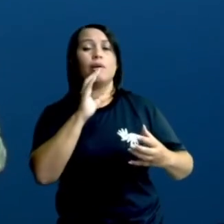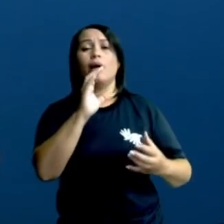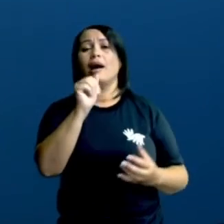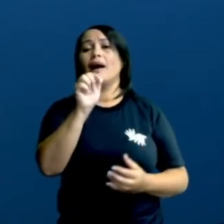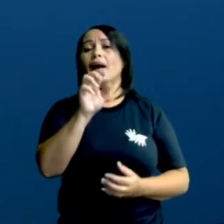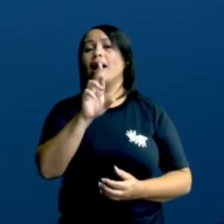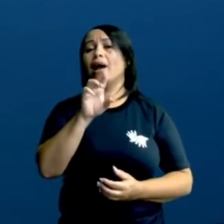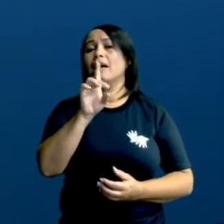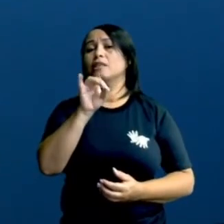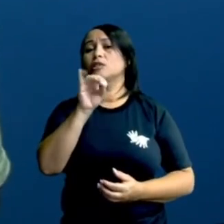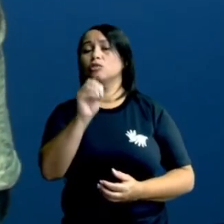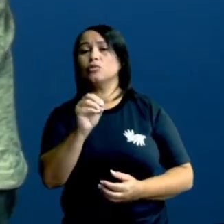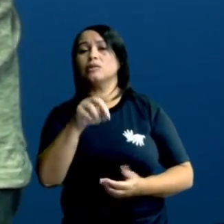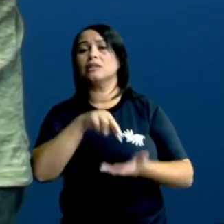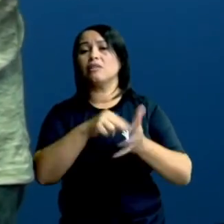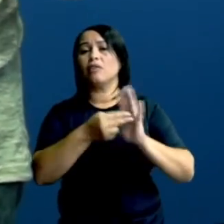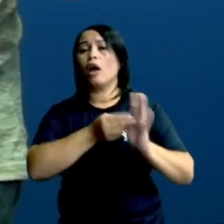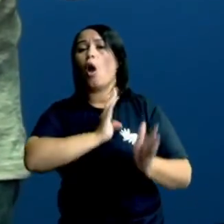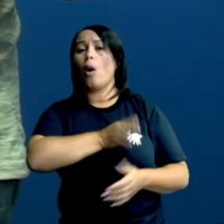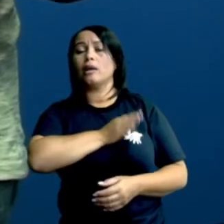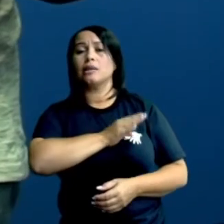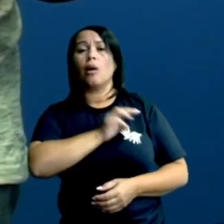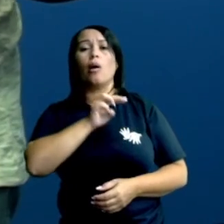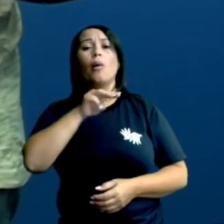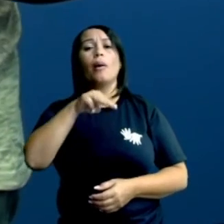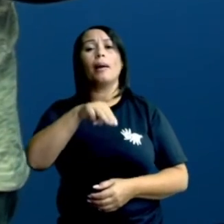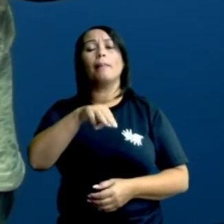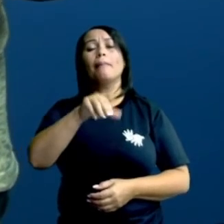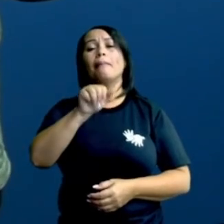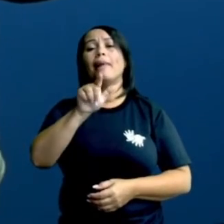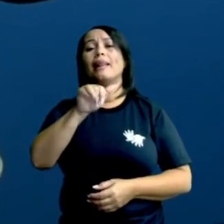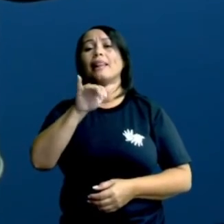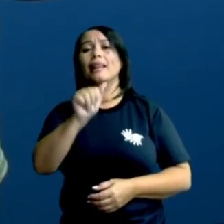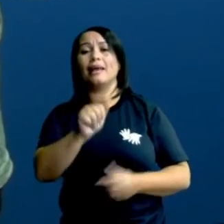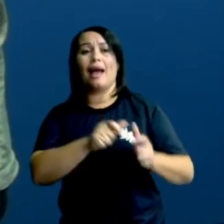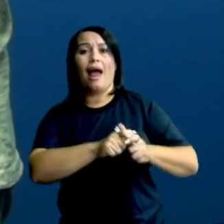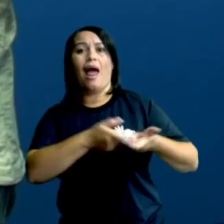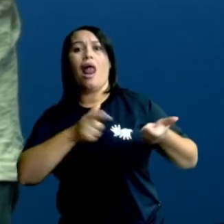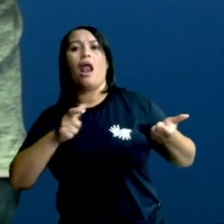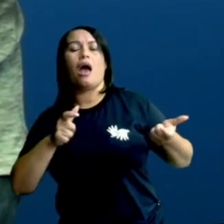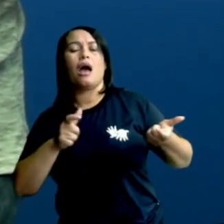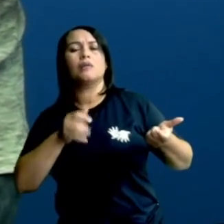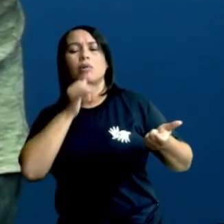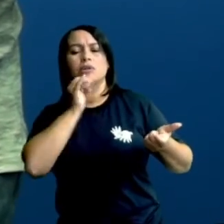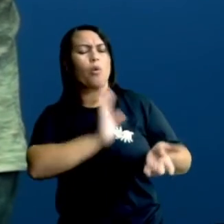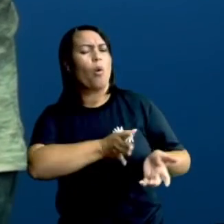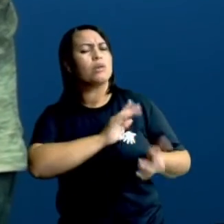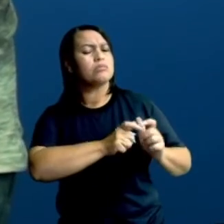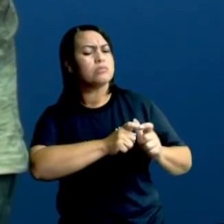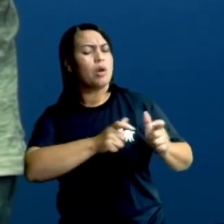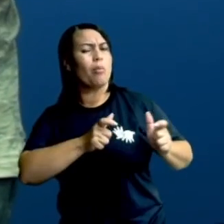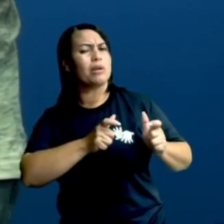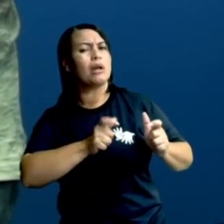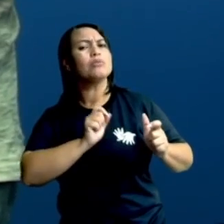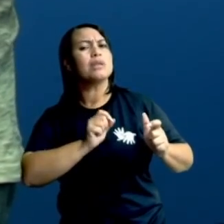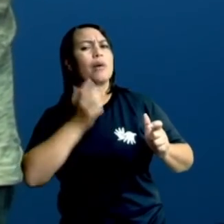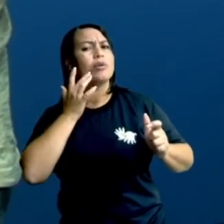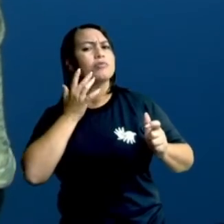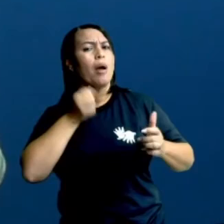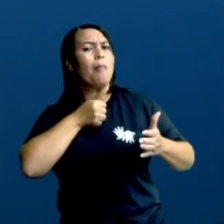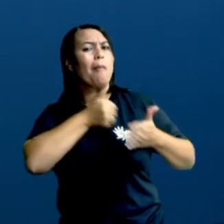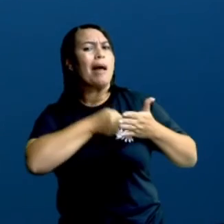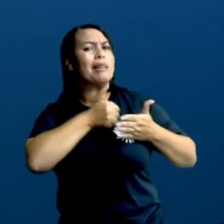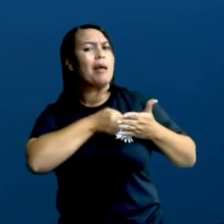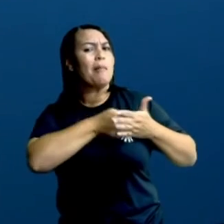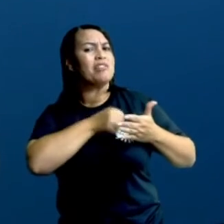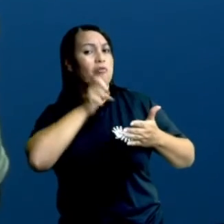grande. Então, seu coração ele aumenta de tamanho. Você pode até pensar inicialmente, meu coração está aumentado, então ele vai bater mais